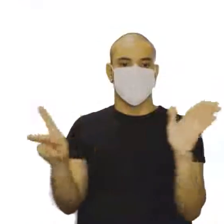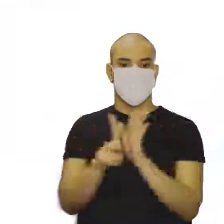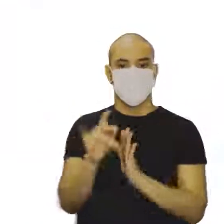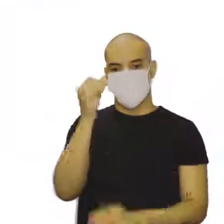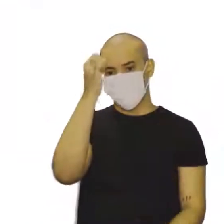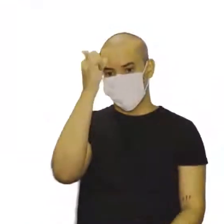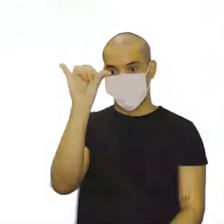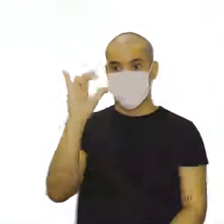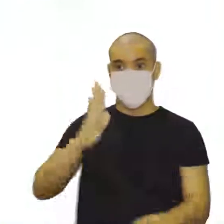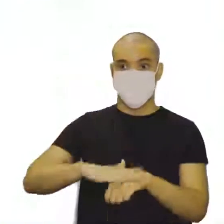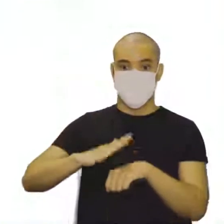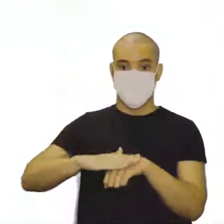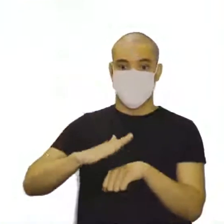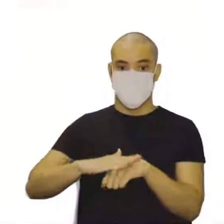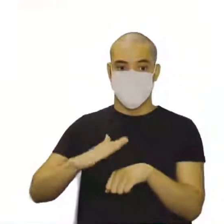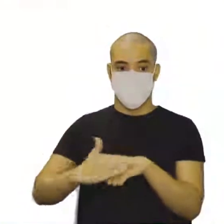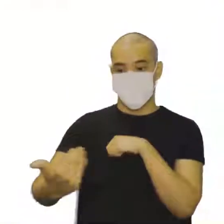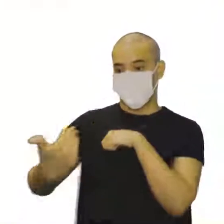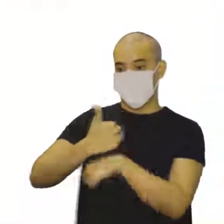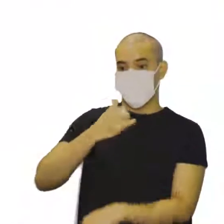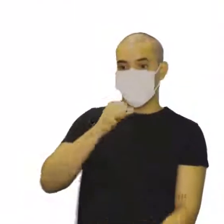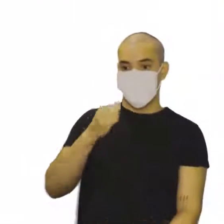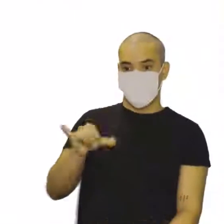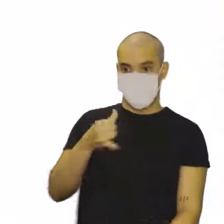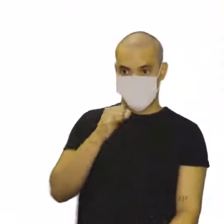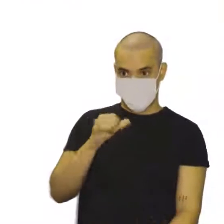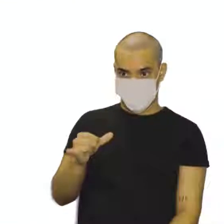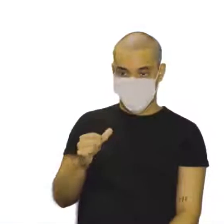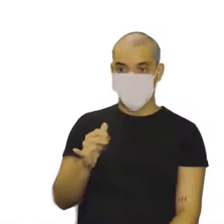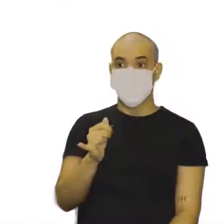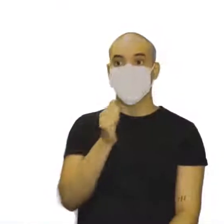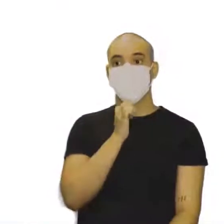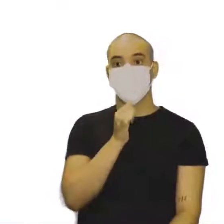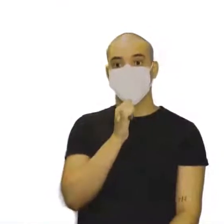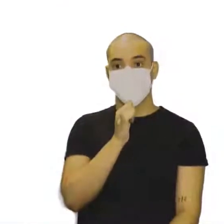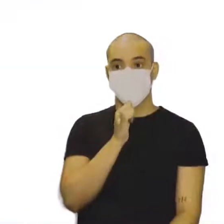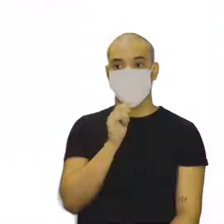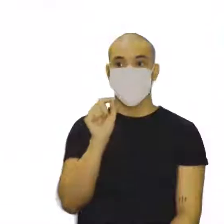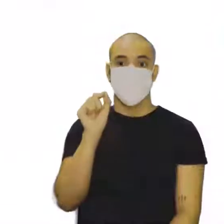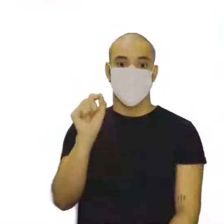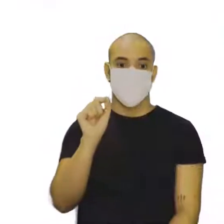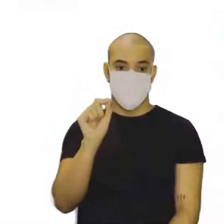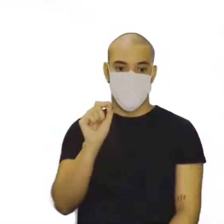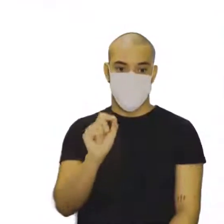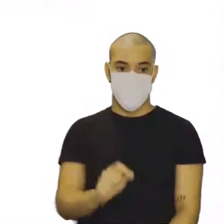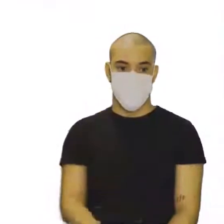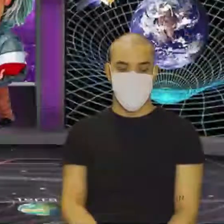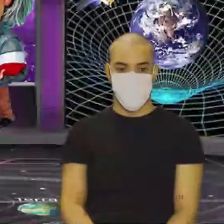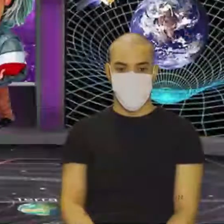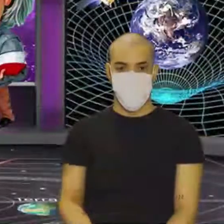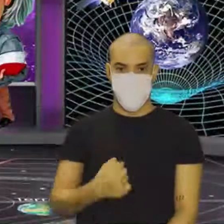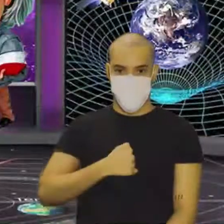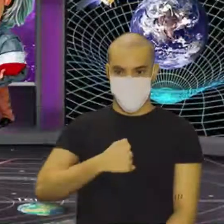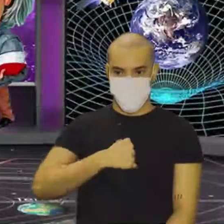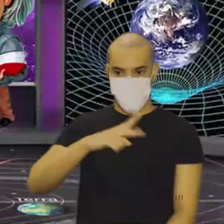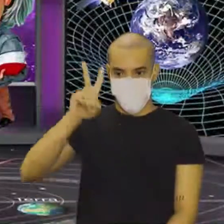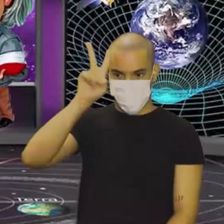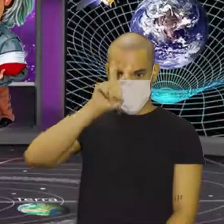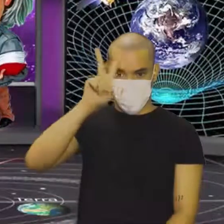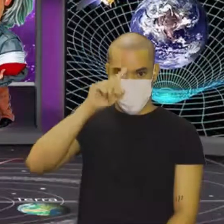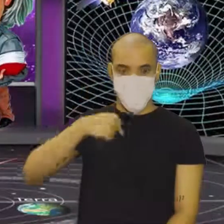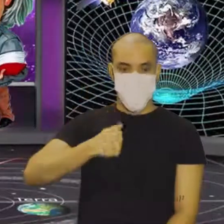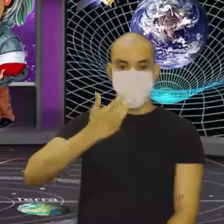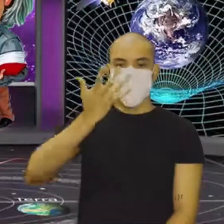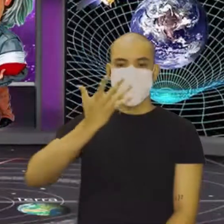interromper manualmente a passagem de corrente elétrica. Um exemplo disso, pessoal, olha só. Eu lembro que, quando eu